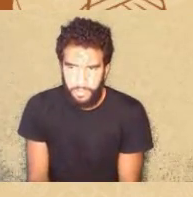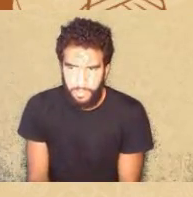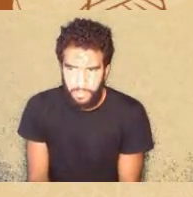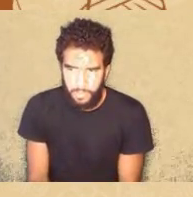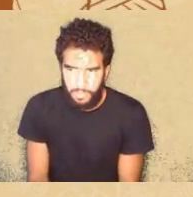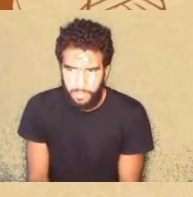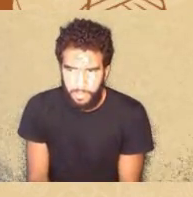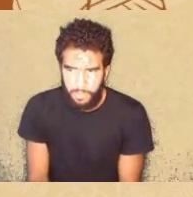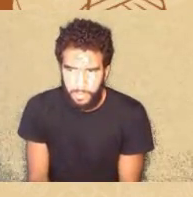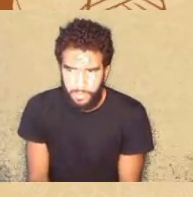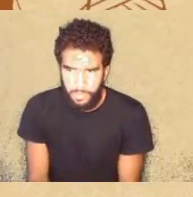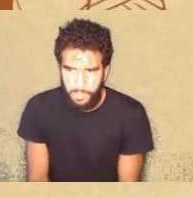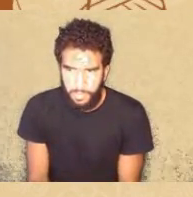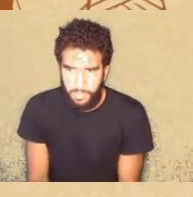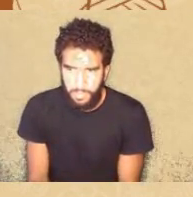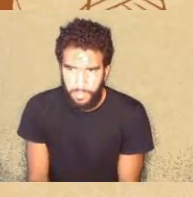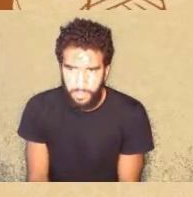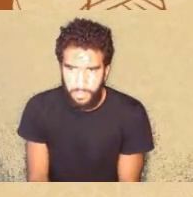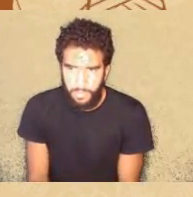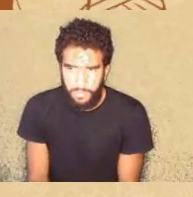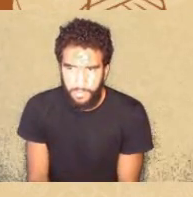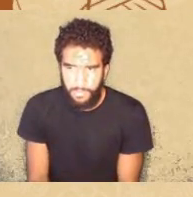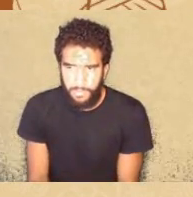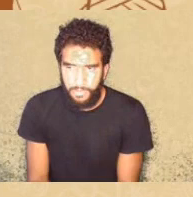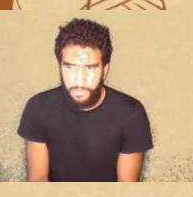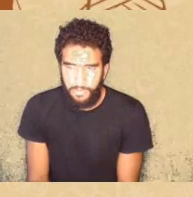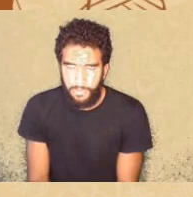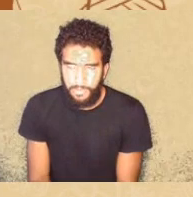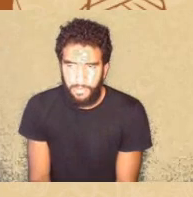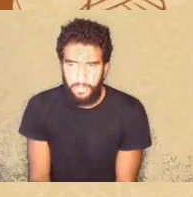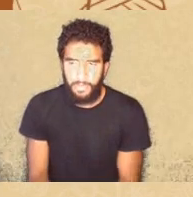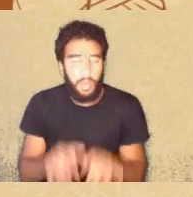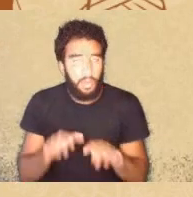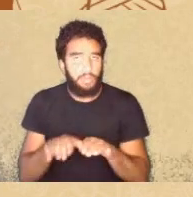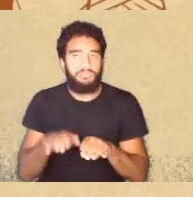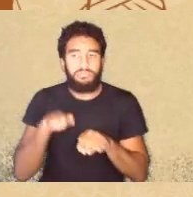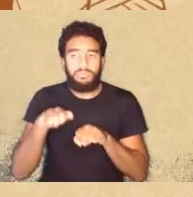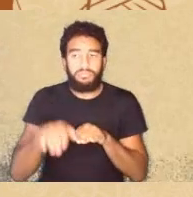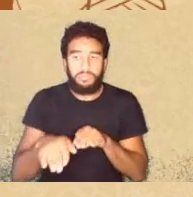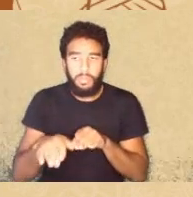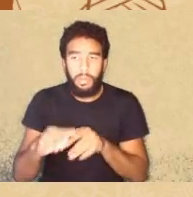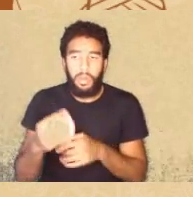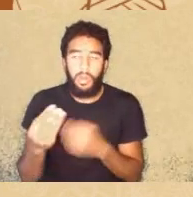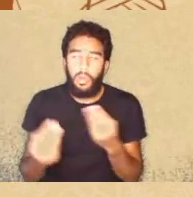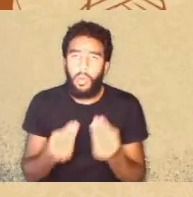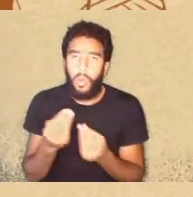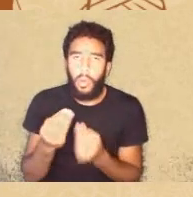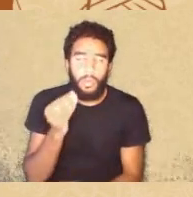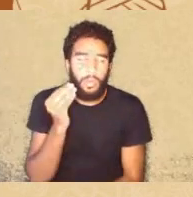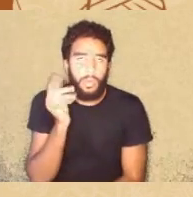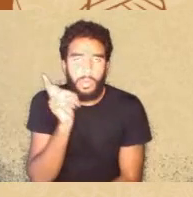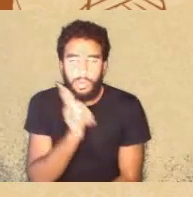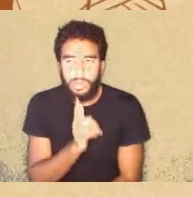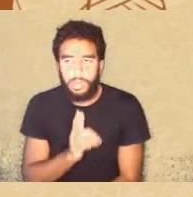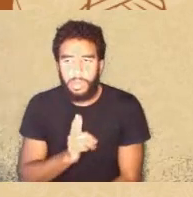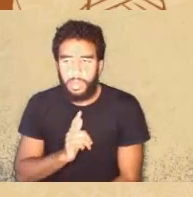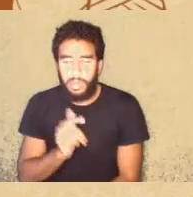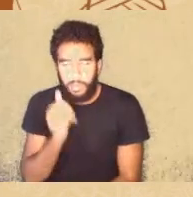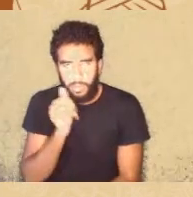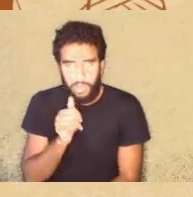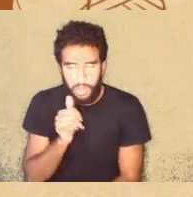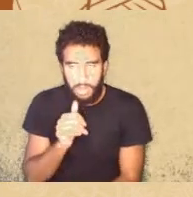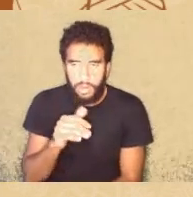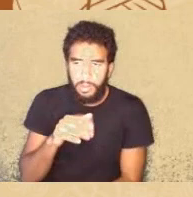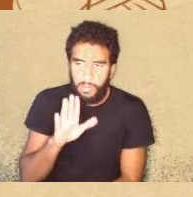Um passo além é como que eu consigo garantir ter mais mulheres nas ciências exatas?